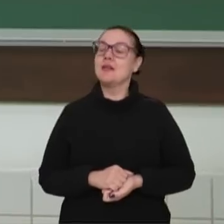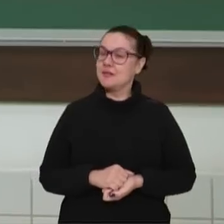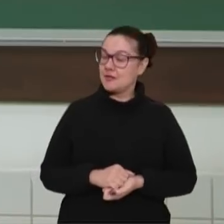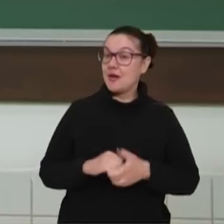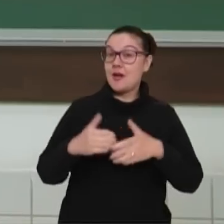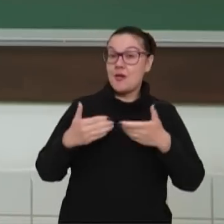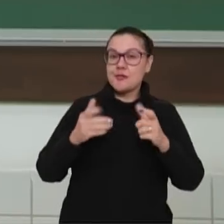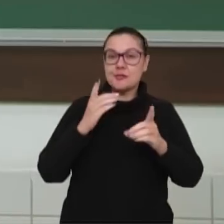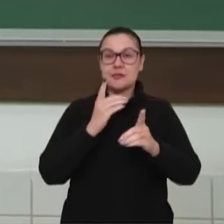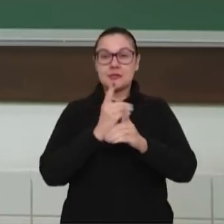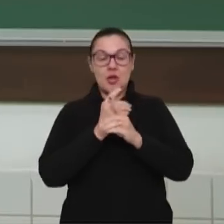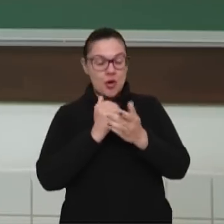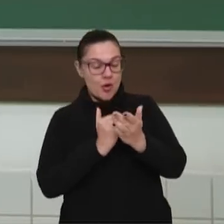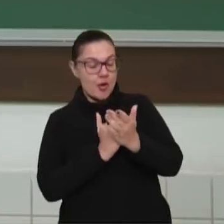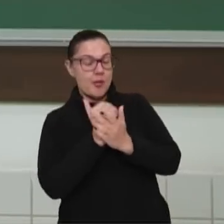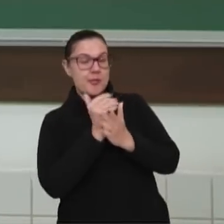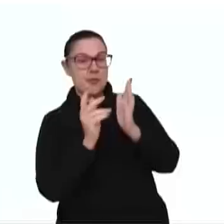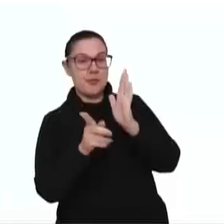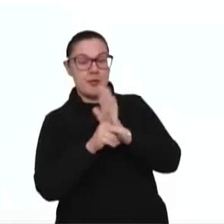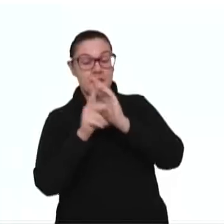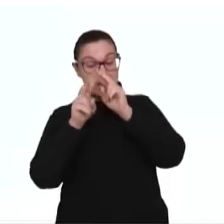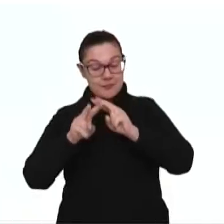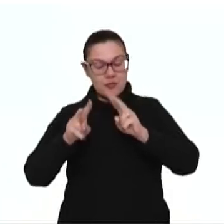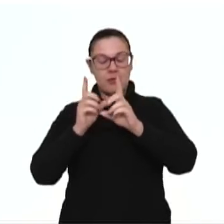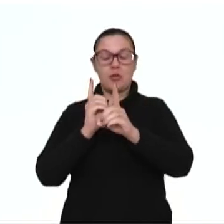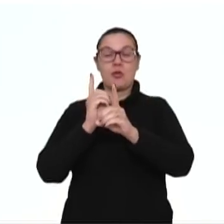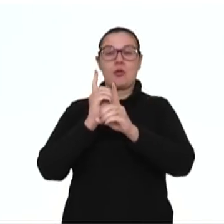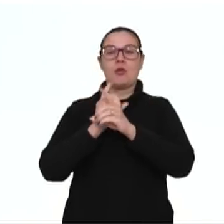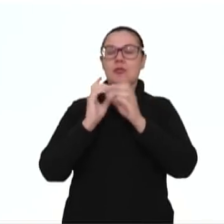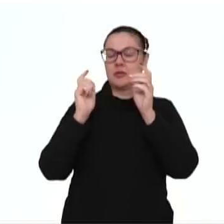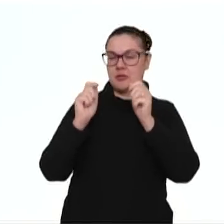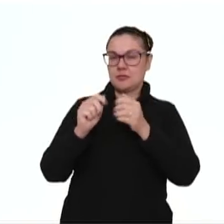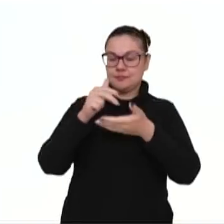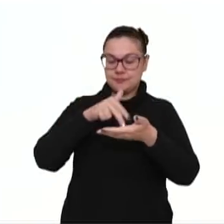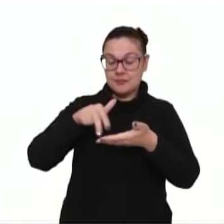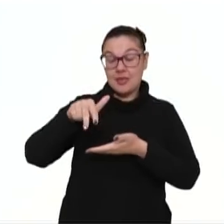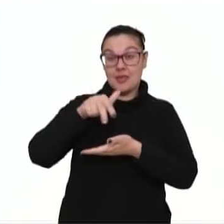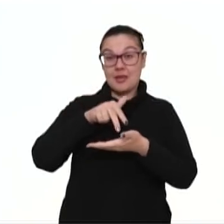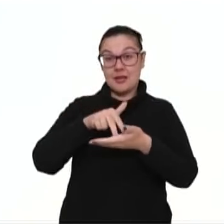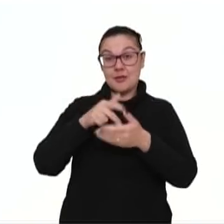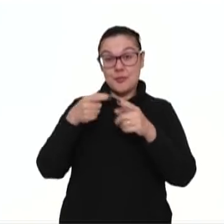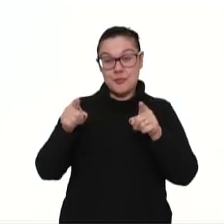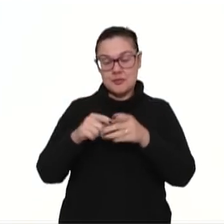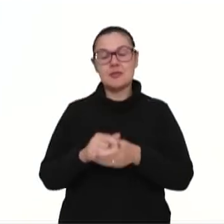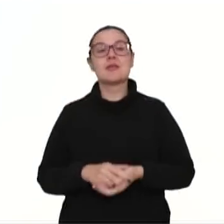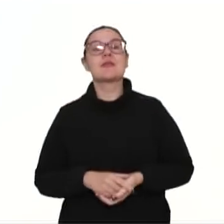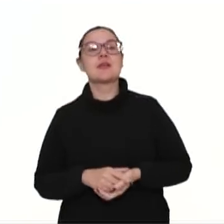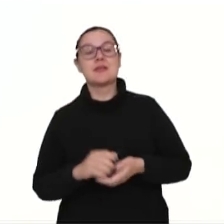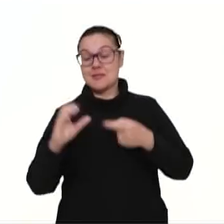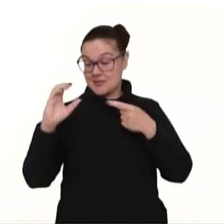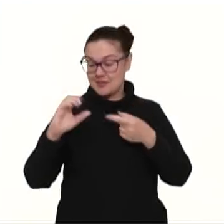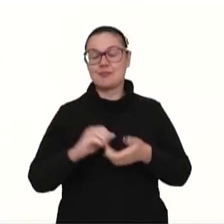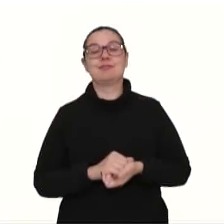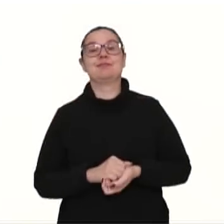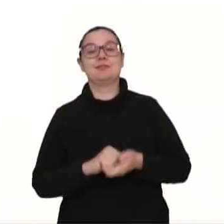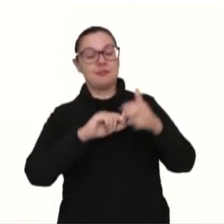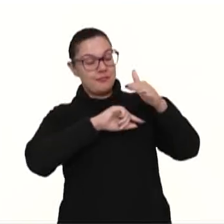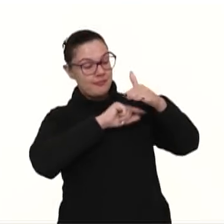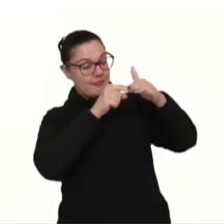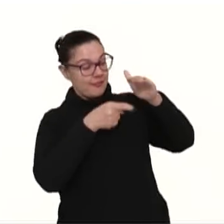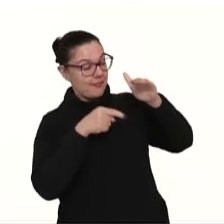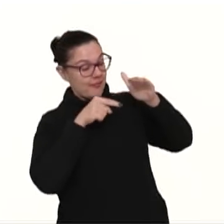Onde temos os primeiros registros visuais que mostram possíveis práticas de dança e música? Alternativa C,